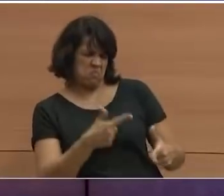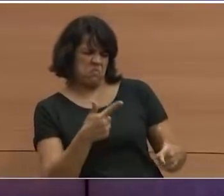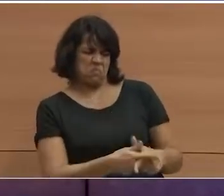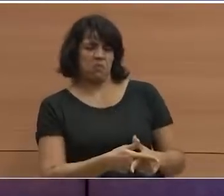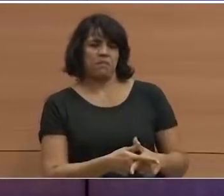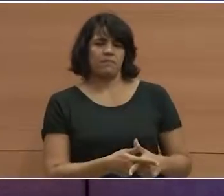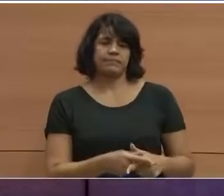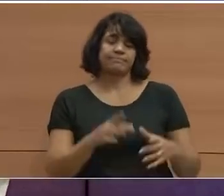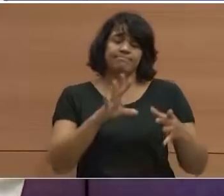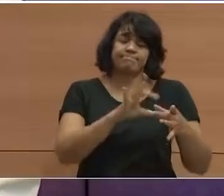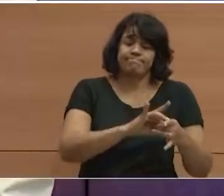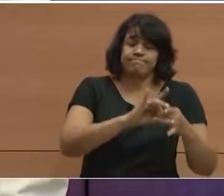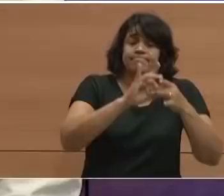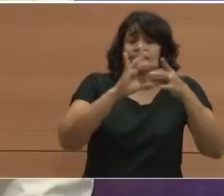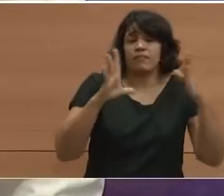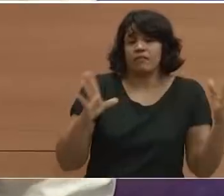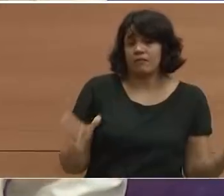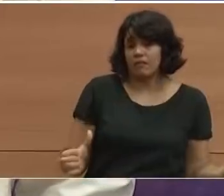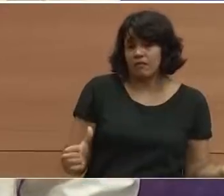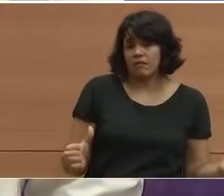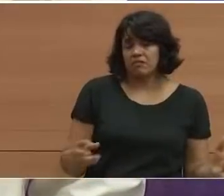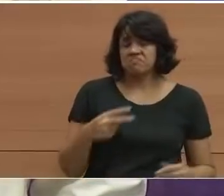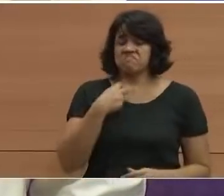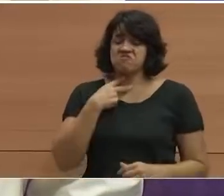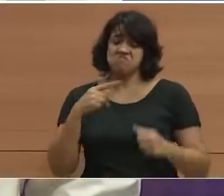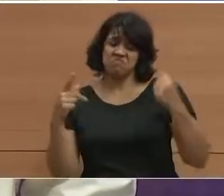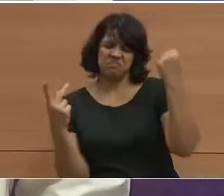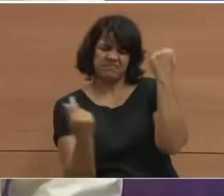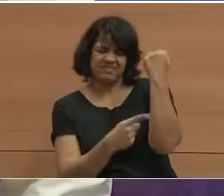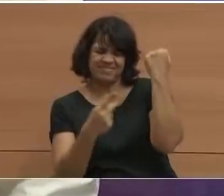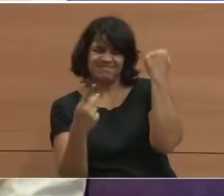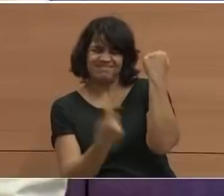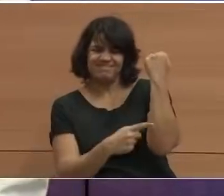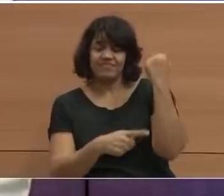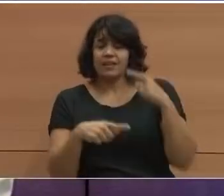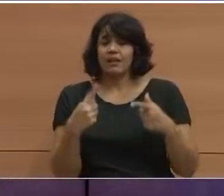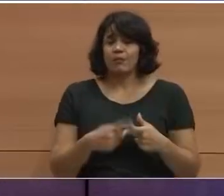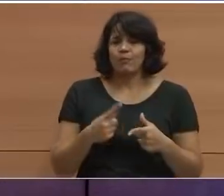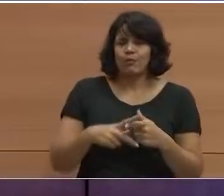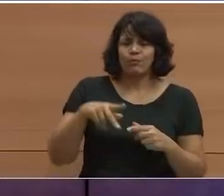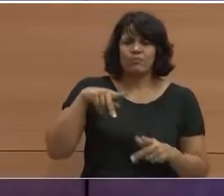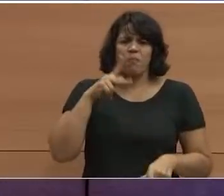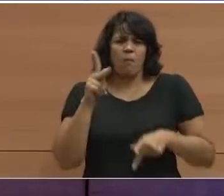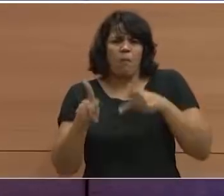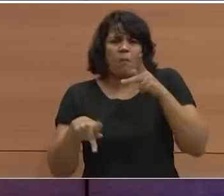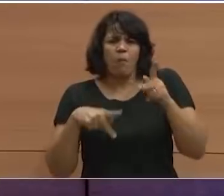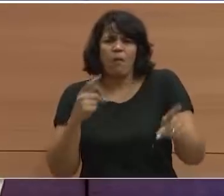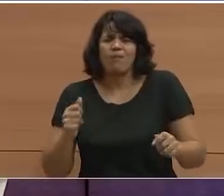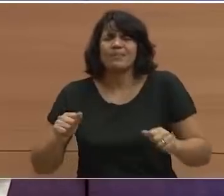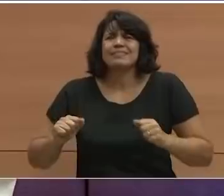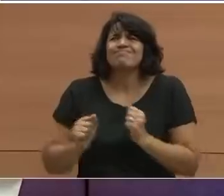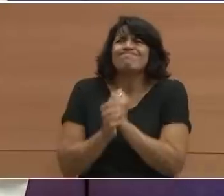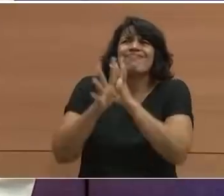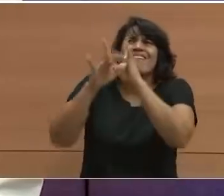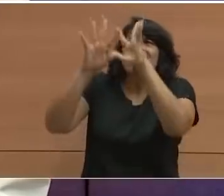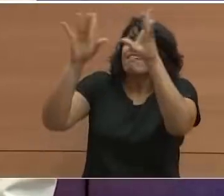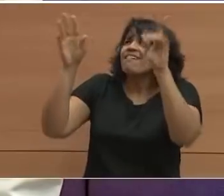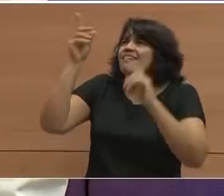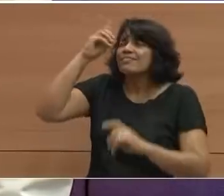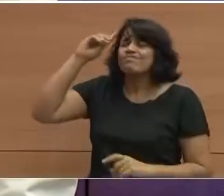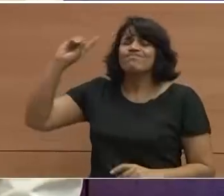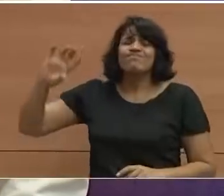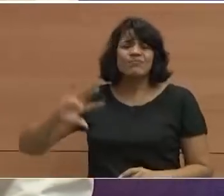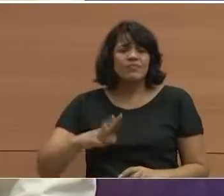os castigar por causa do povo, porque todos glorificavam a Deus pelo que acontecera. Ora, tinha